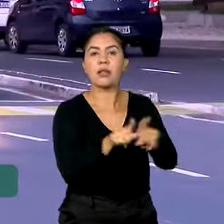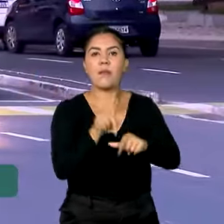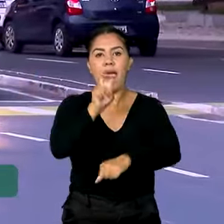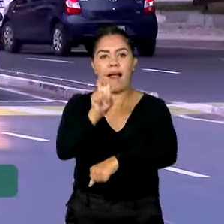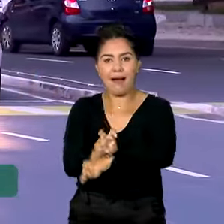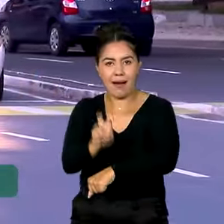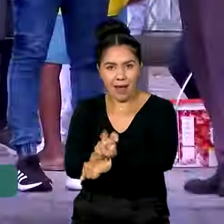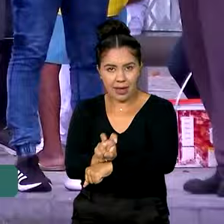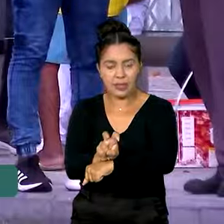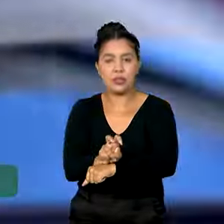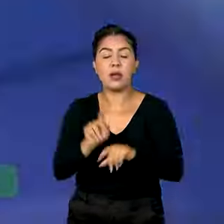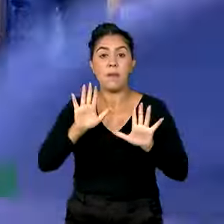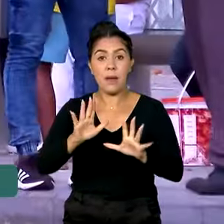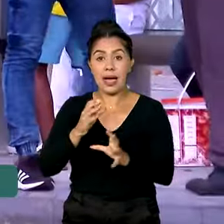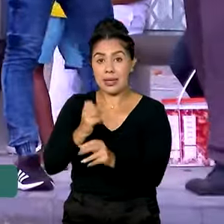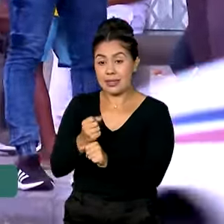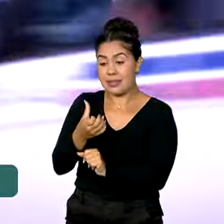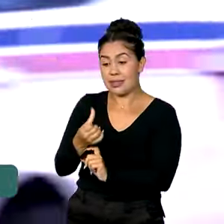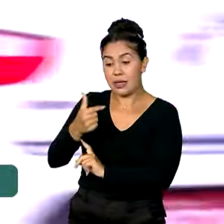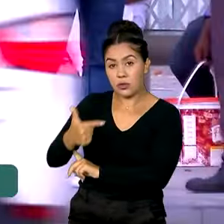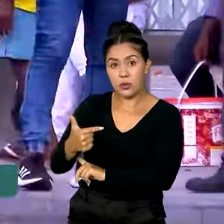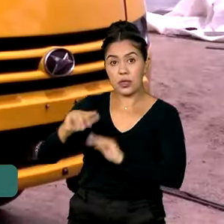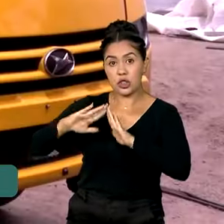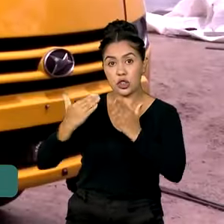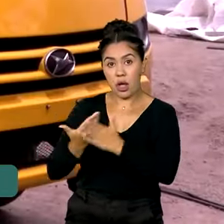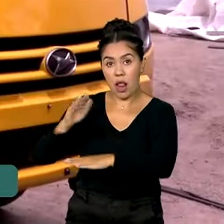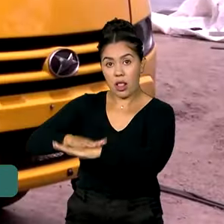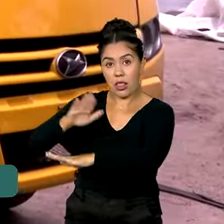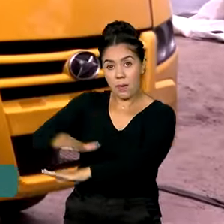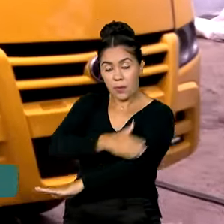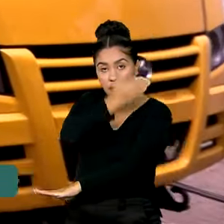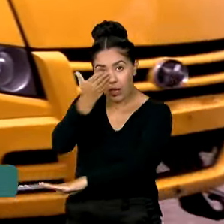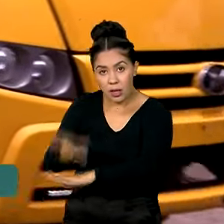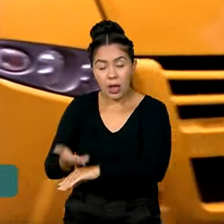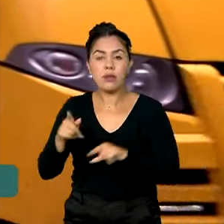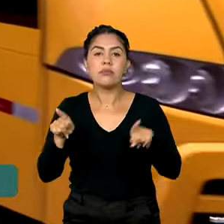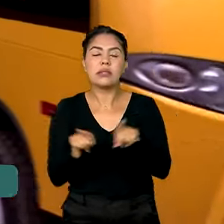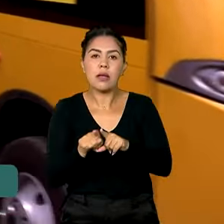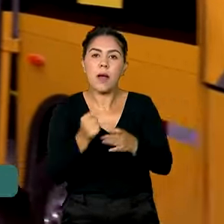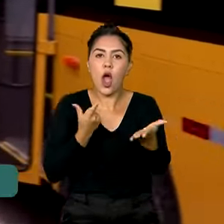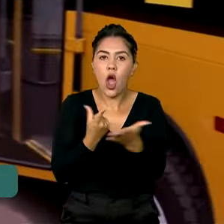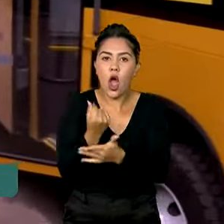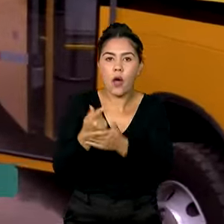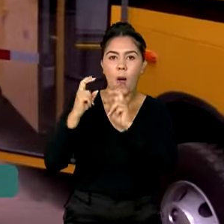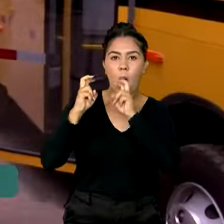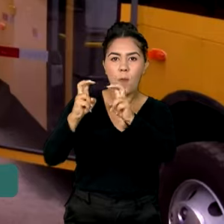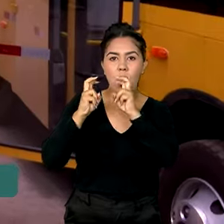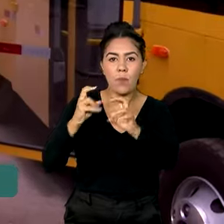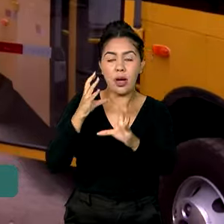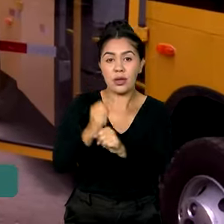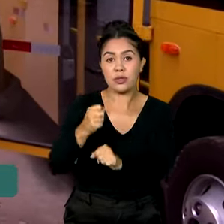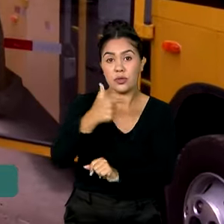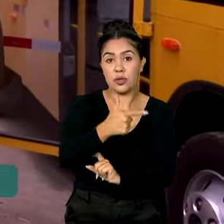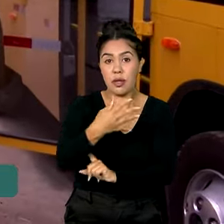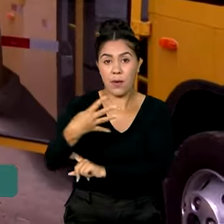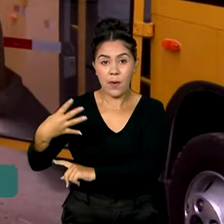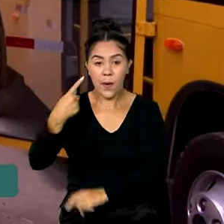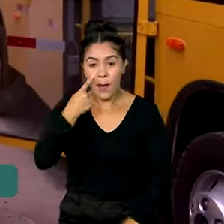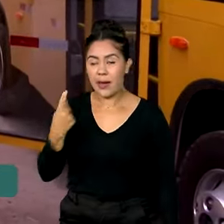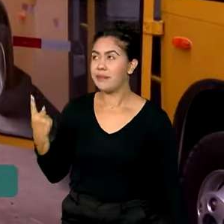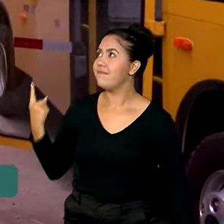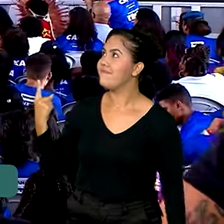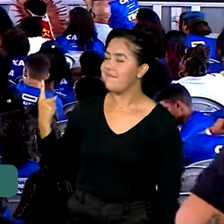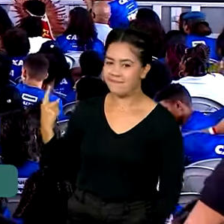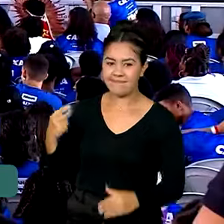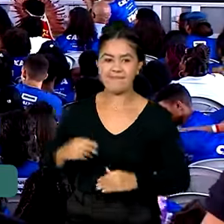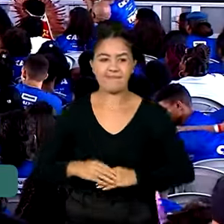pré-escolas, 62 escolas em tempo integral e também para adquirir 244 ônibus de transporte